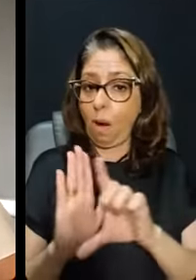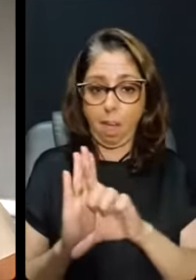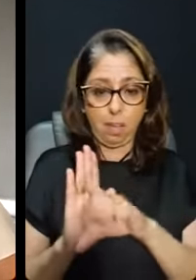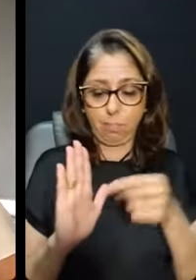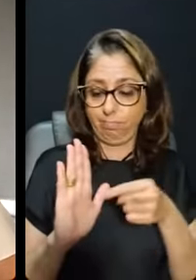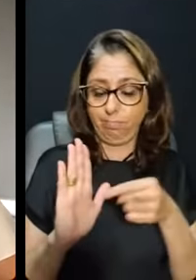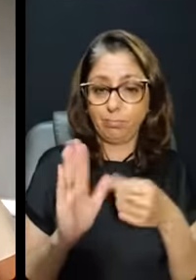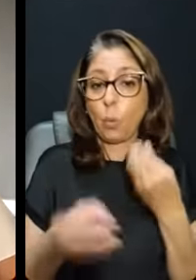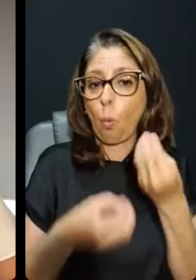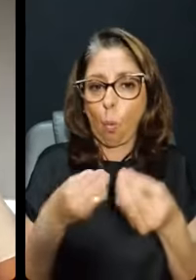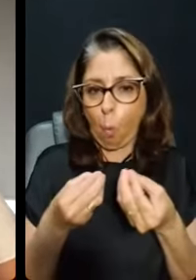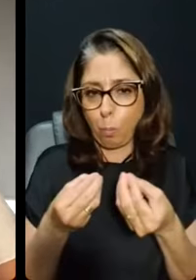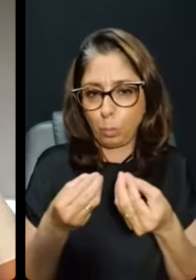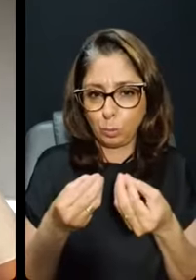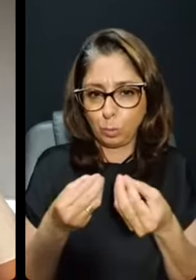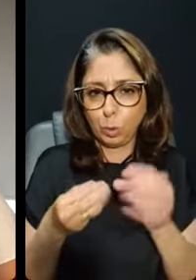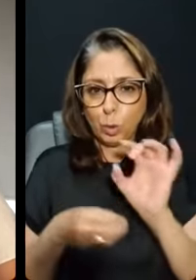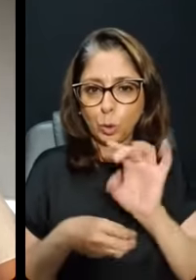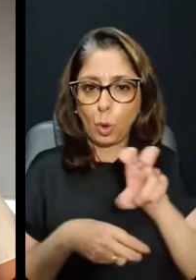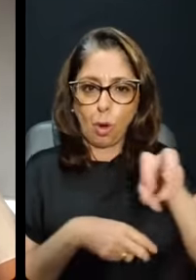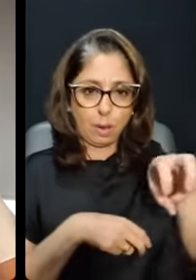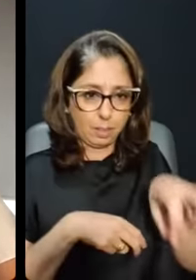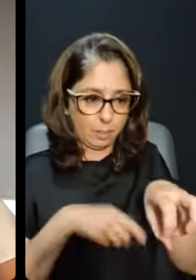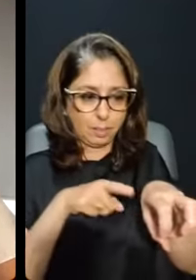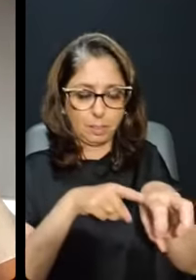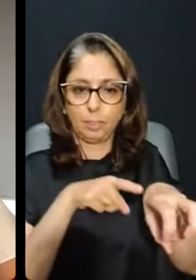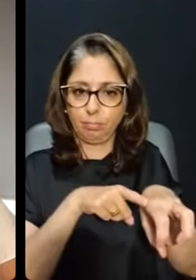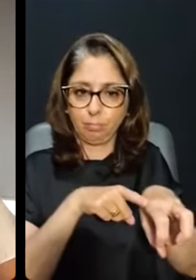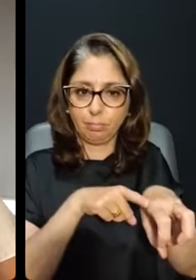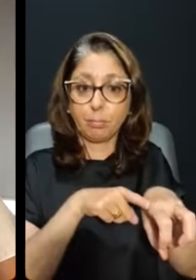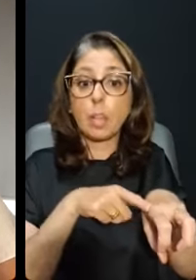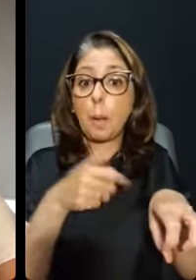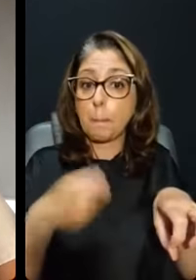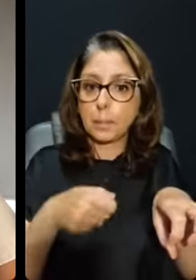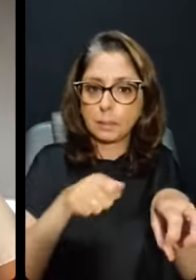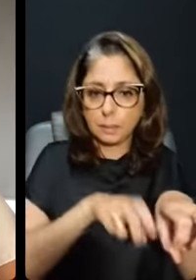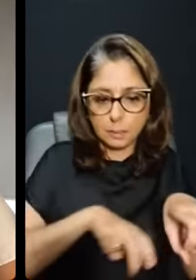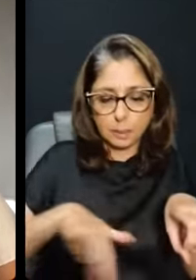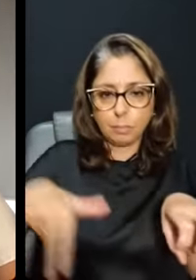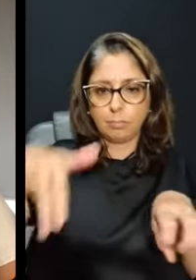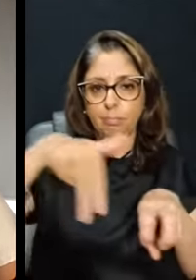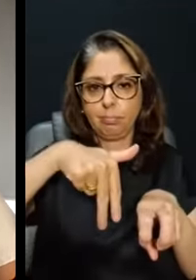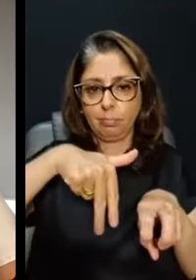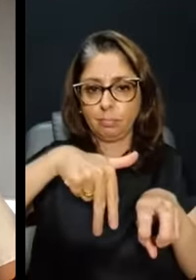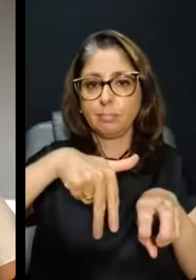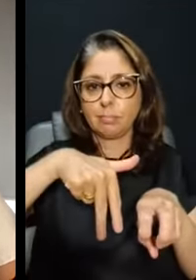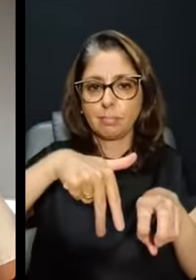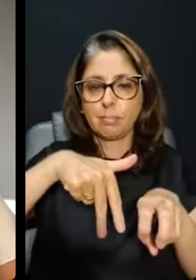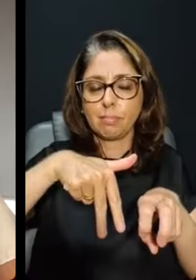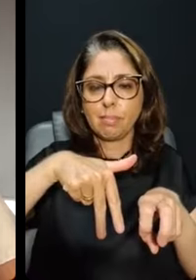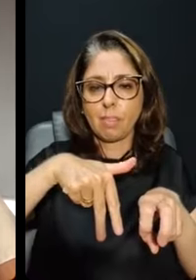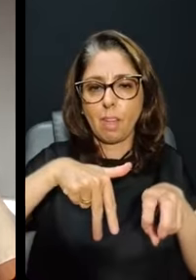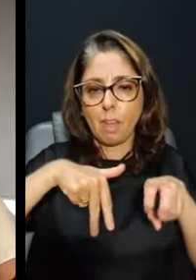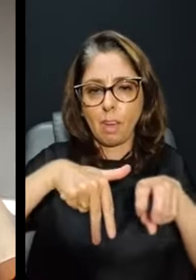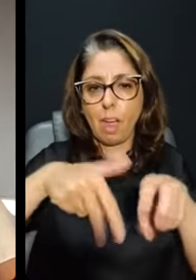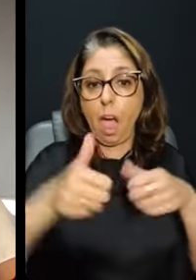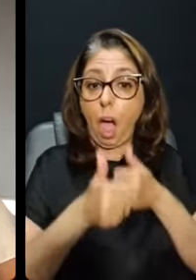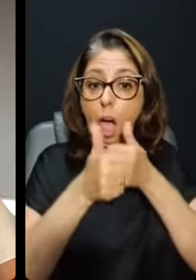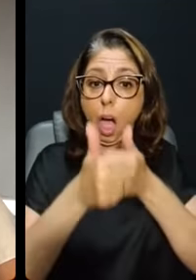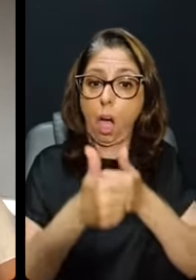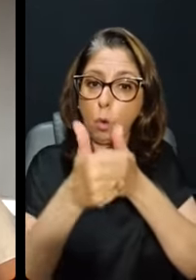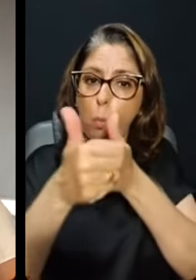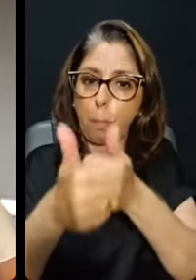é um cadeirante e um acompanhante imediatamente ao lado. E agora, nas revisões, nas últimas revisões desse documento, já